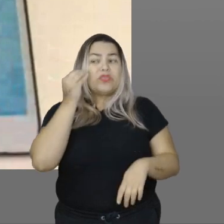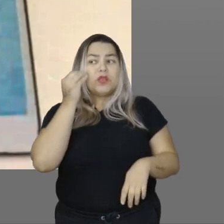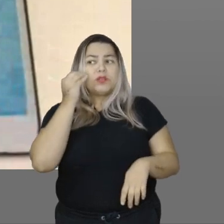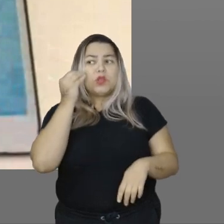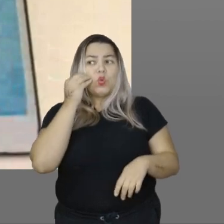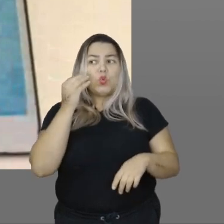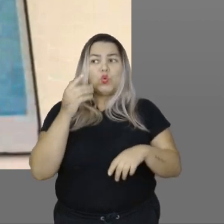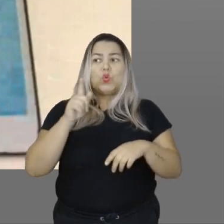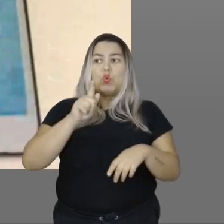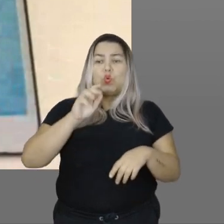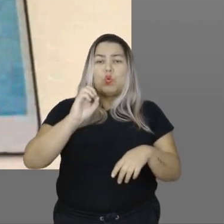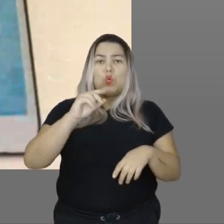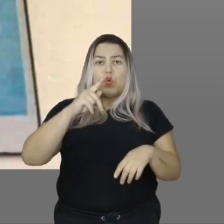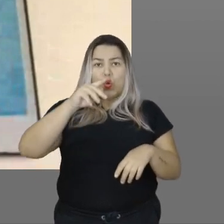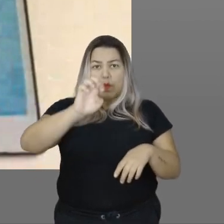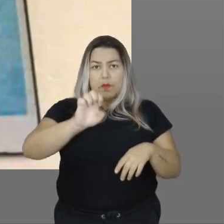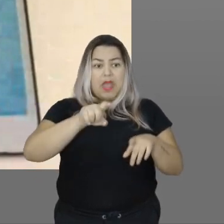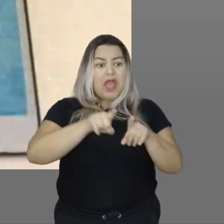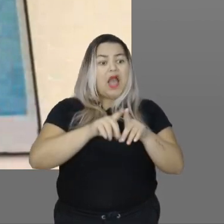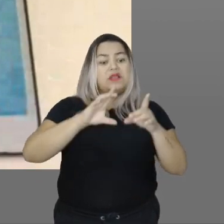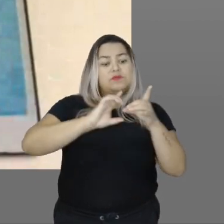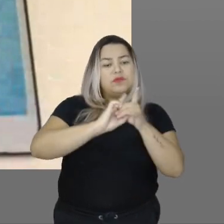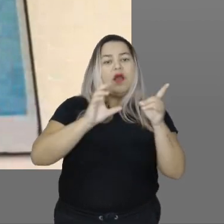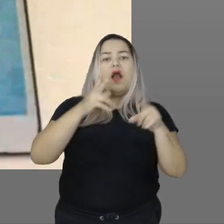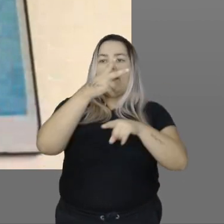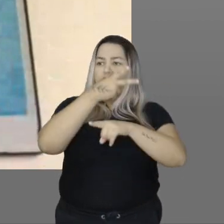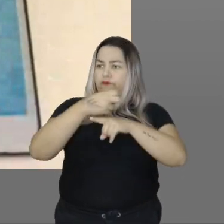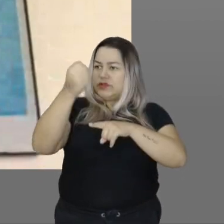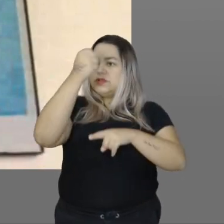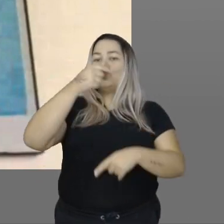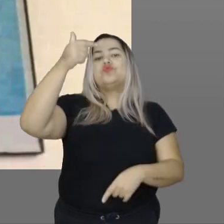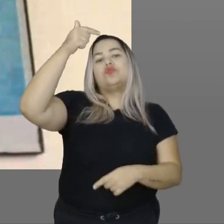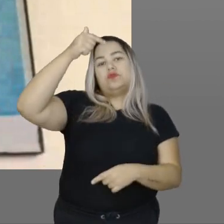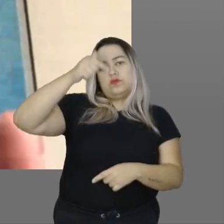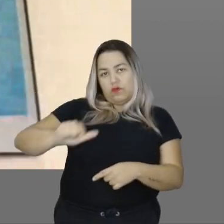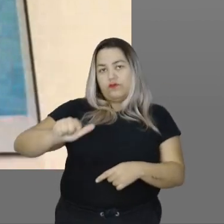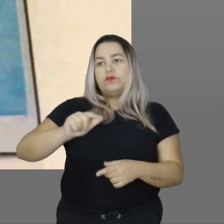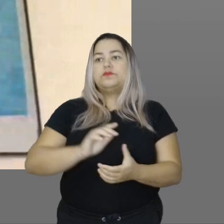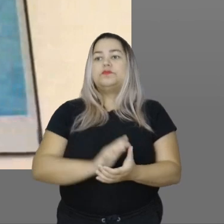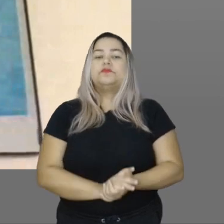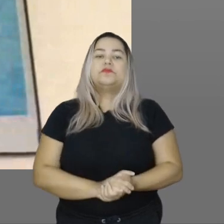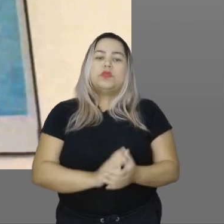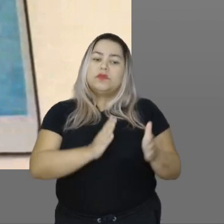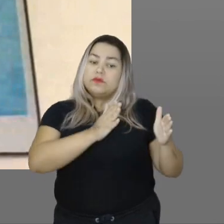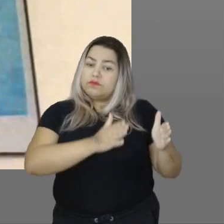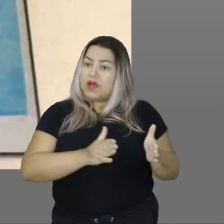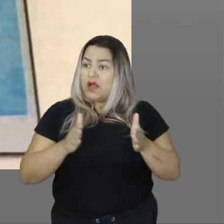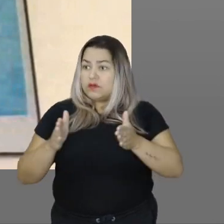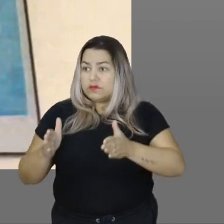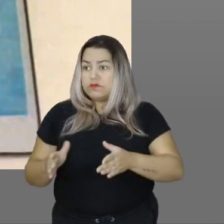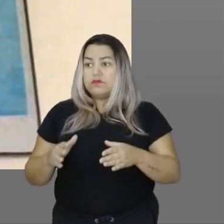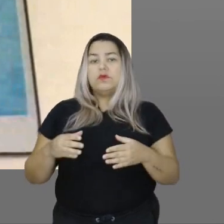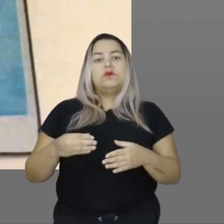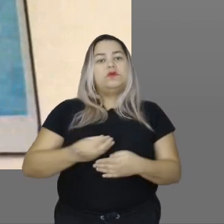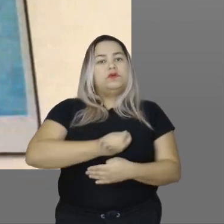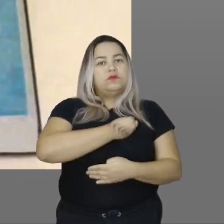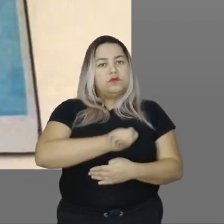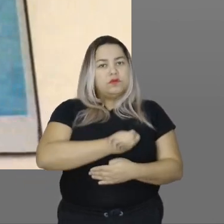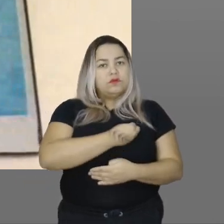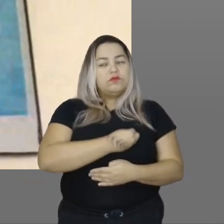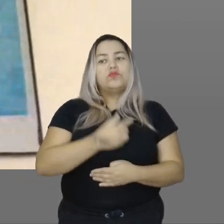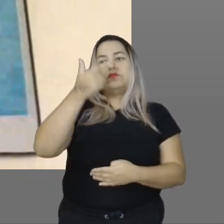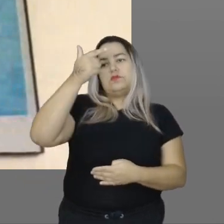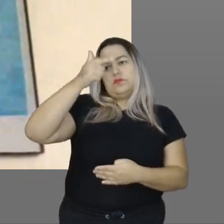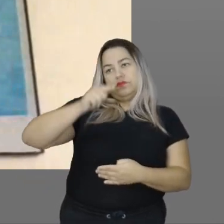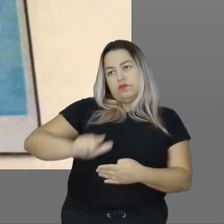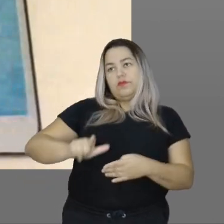e, felizmente, a democracia venceu mais uma vez. E, passo a passo, estamos reestabelecendo